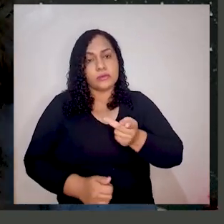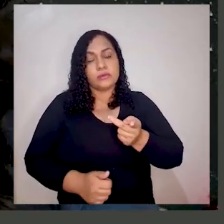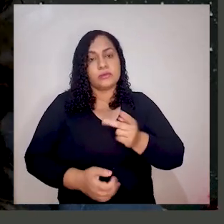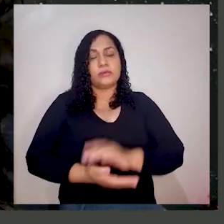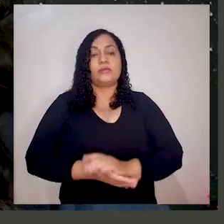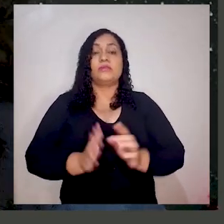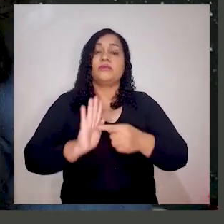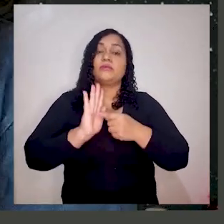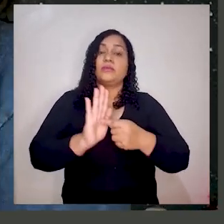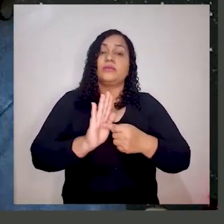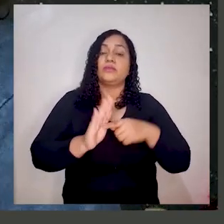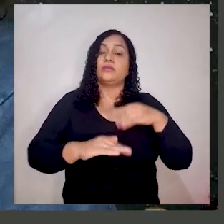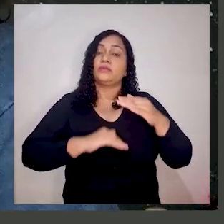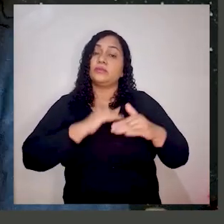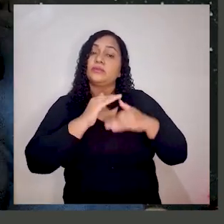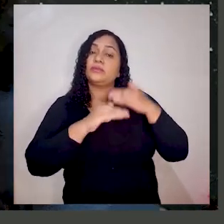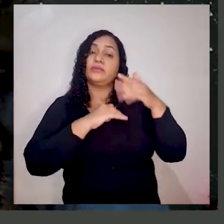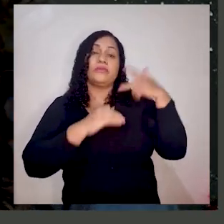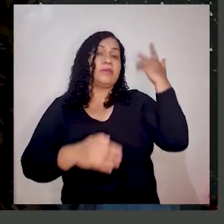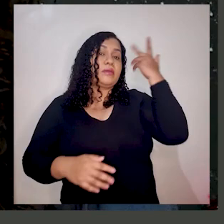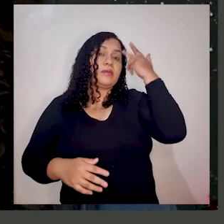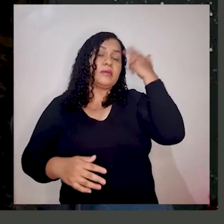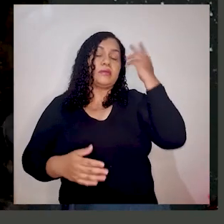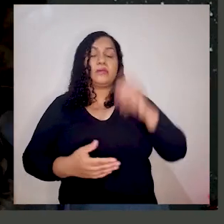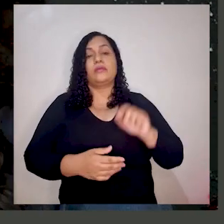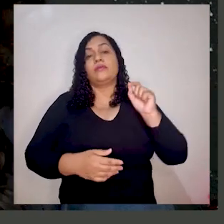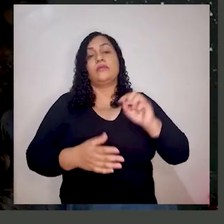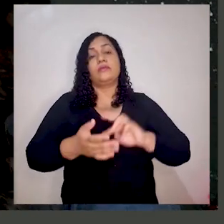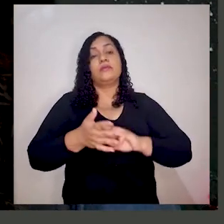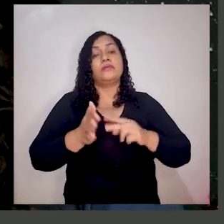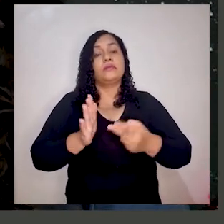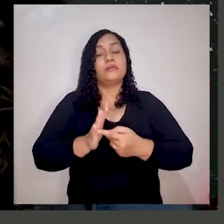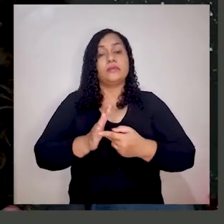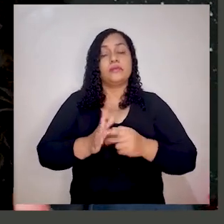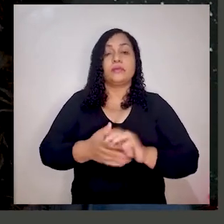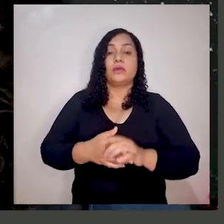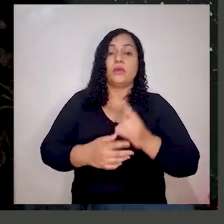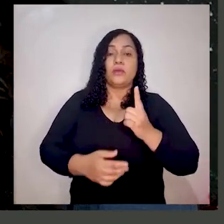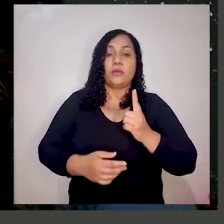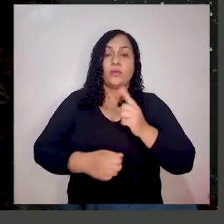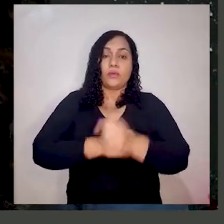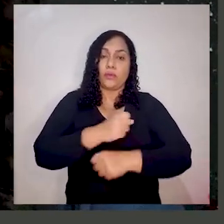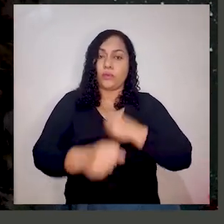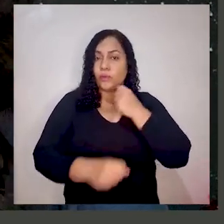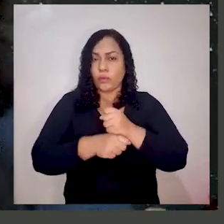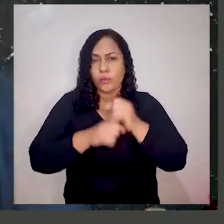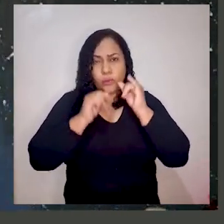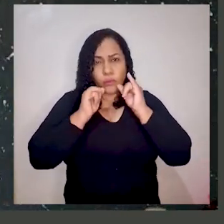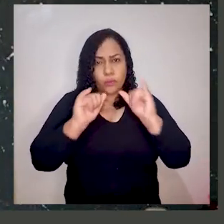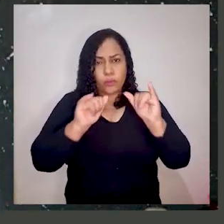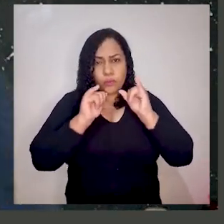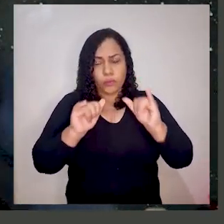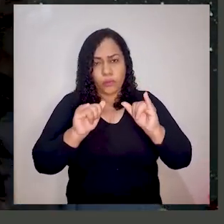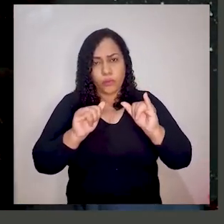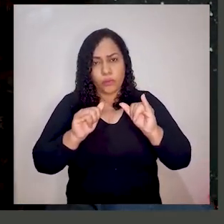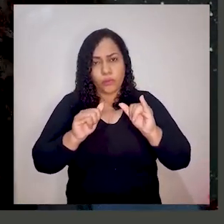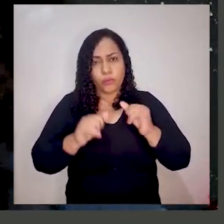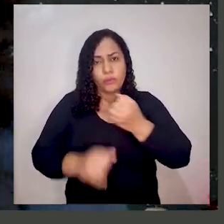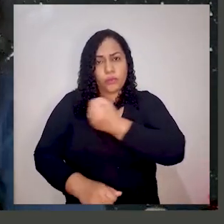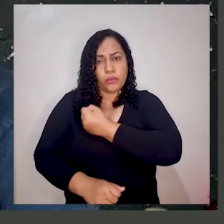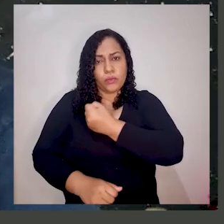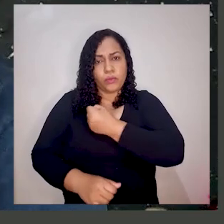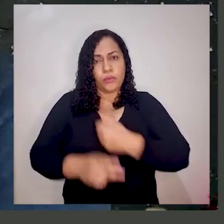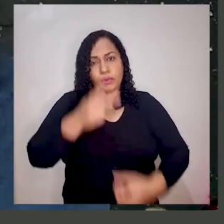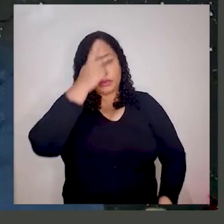de crescimento vegetativo ou crescimento natural. O que vai ser isso? Pega-se ao longo de um ano os dados, né,